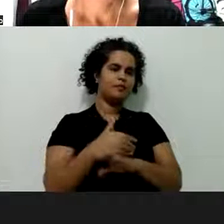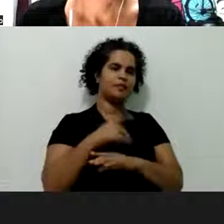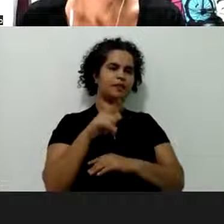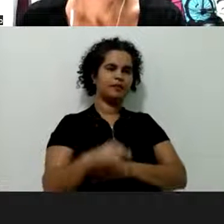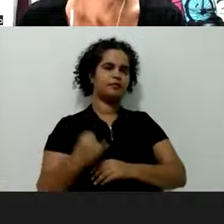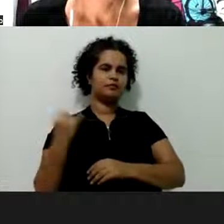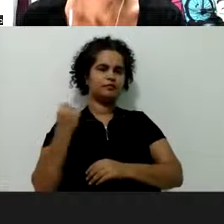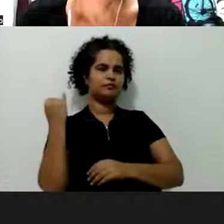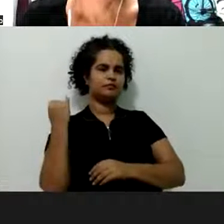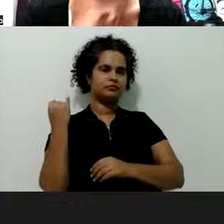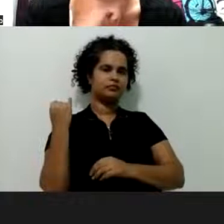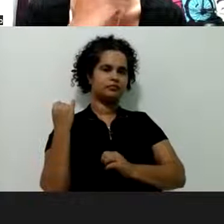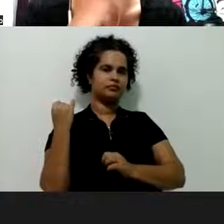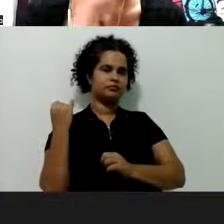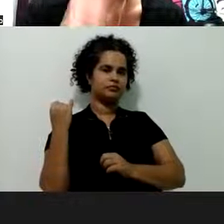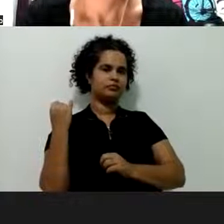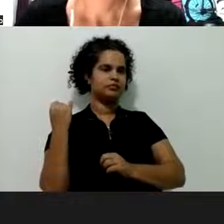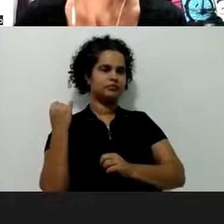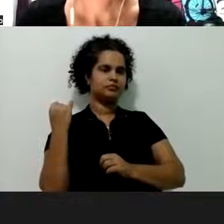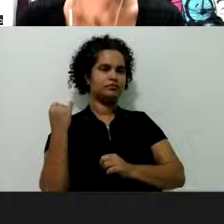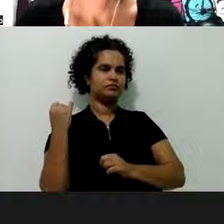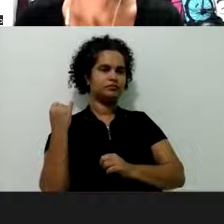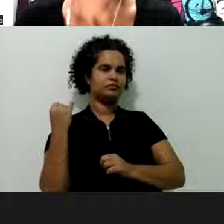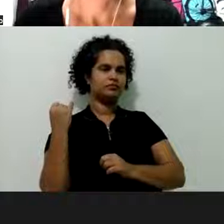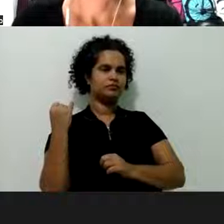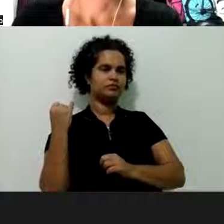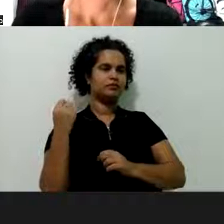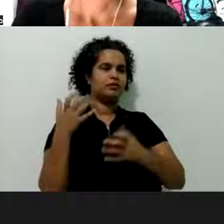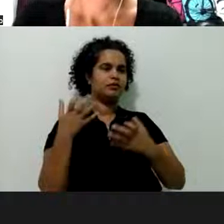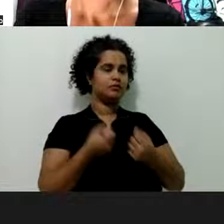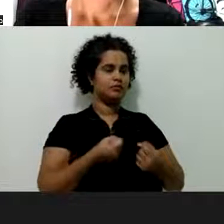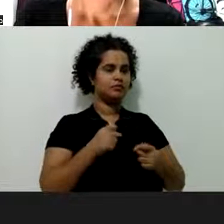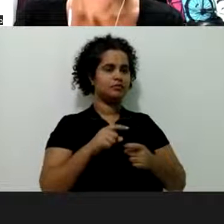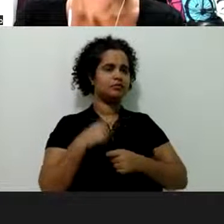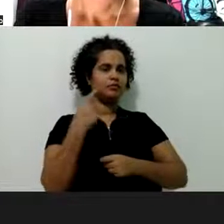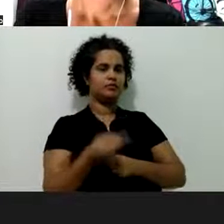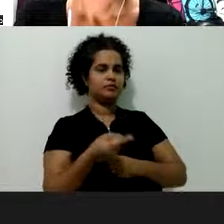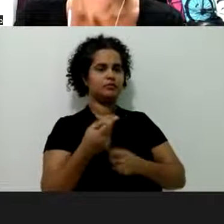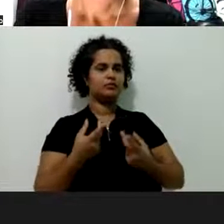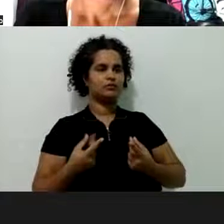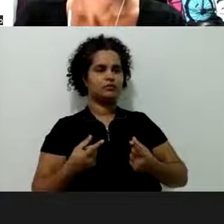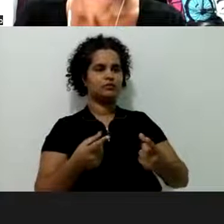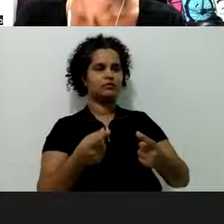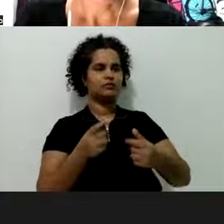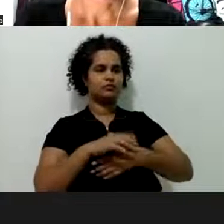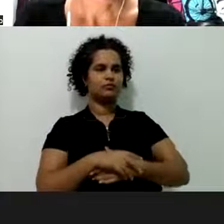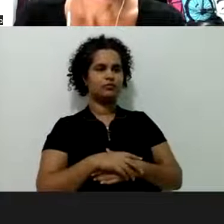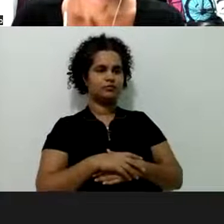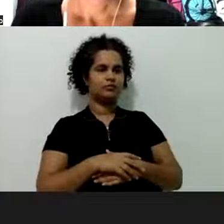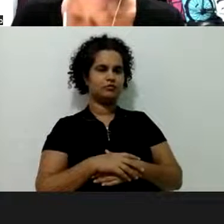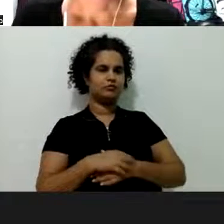importante, né? Para que tivesse essa autoaceitação que depois eles dessem continuidade a ele.